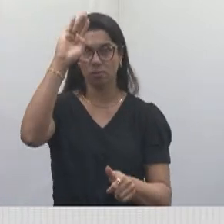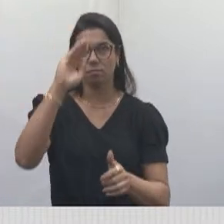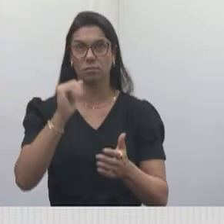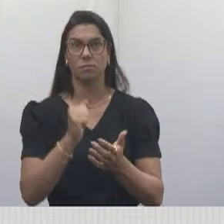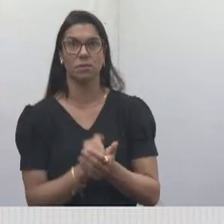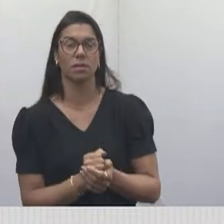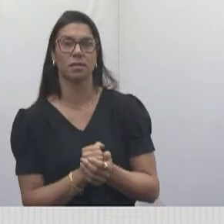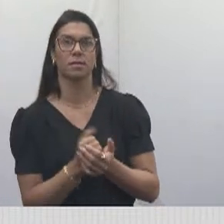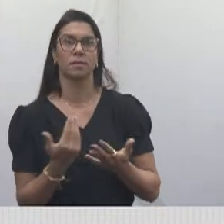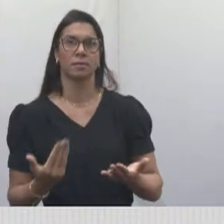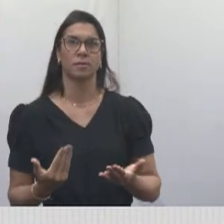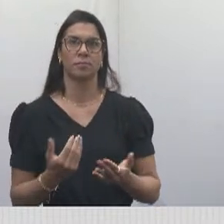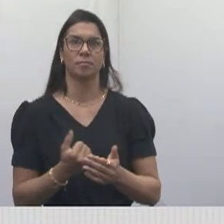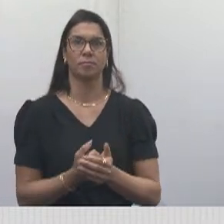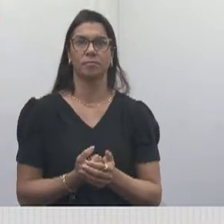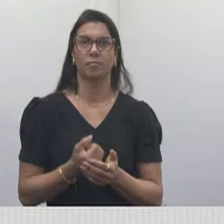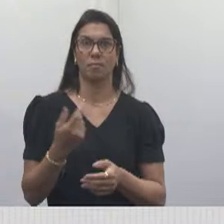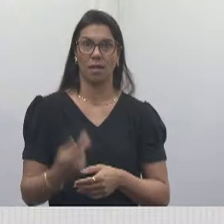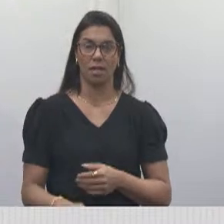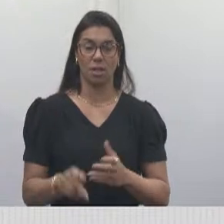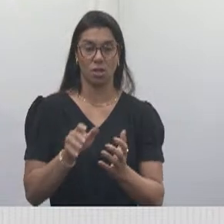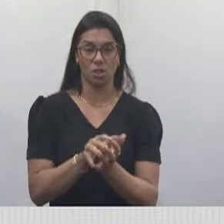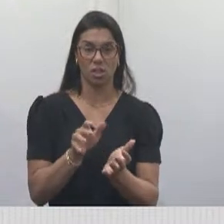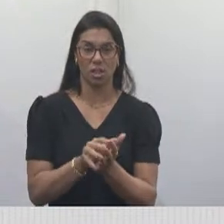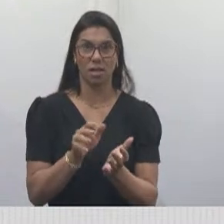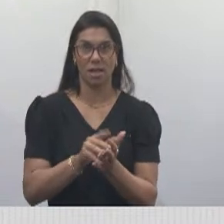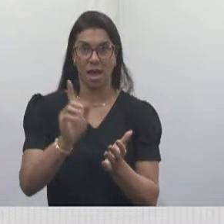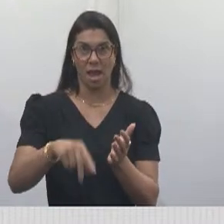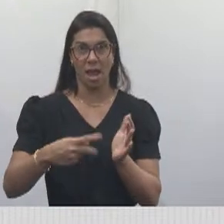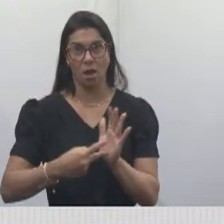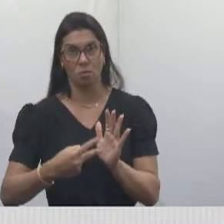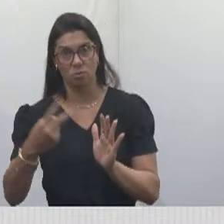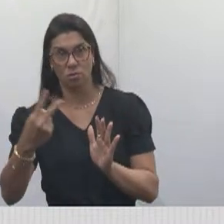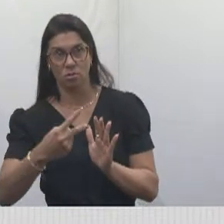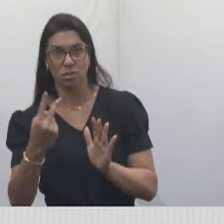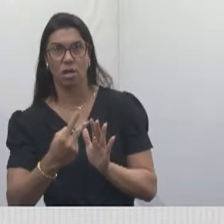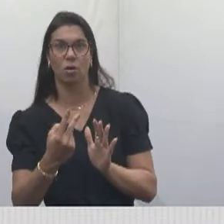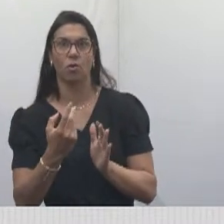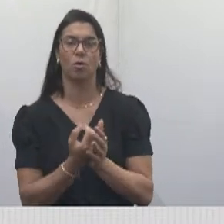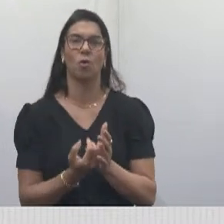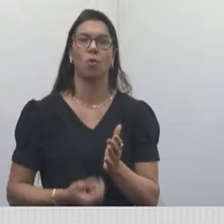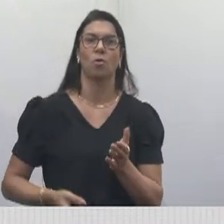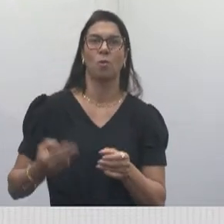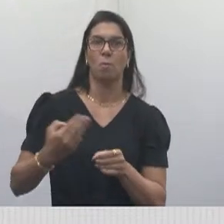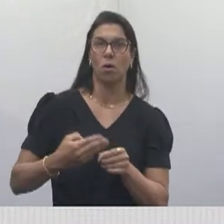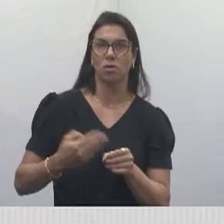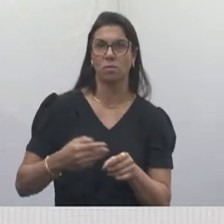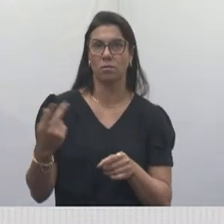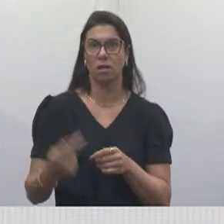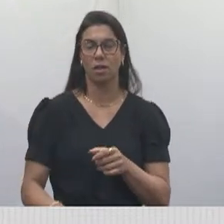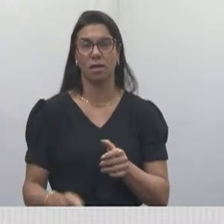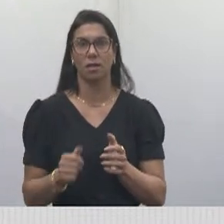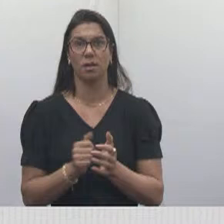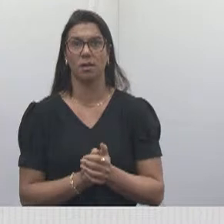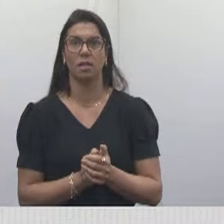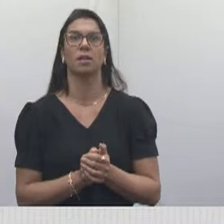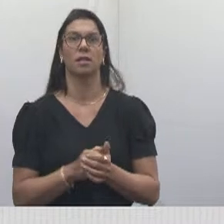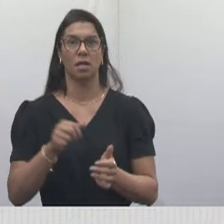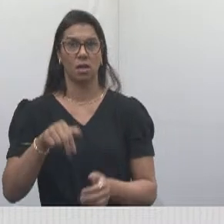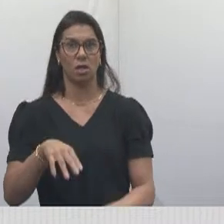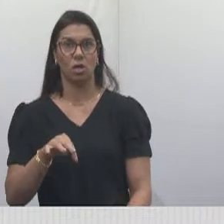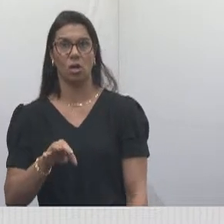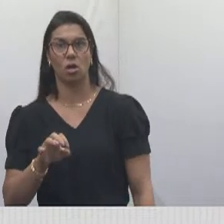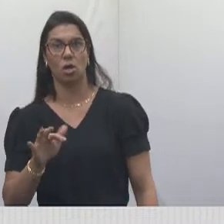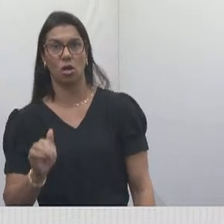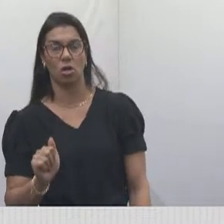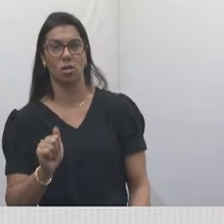Vale. Jacareí é o segundo município do Vale em nota. O segundo. Só